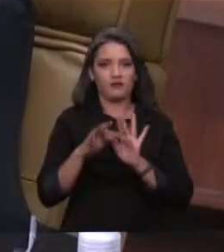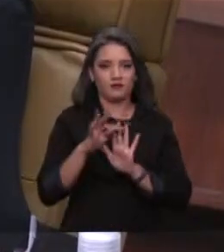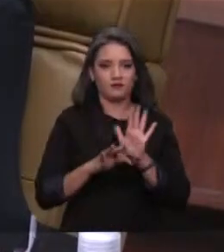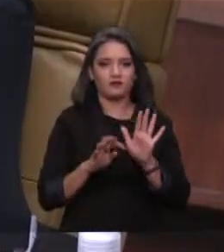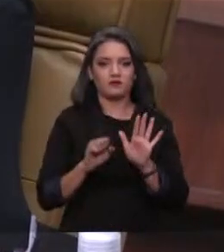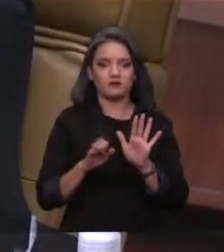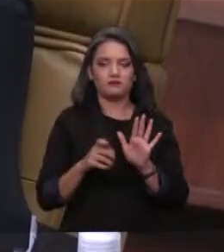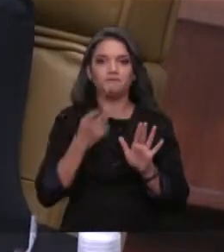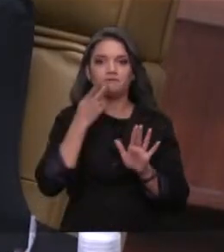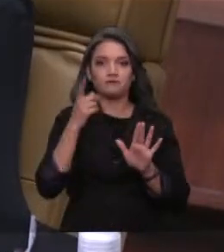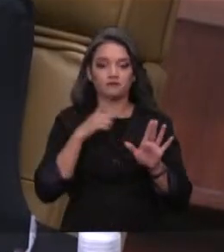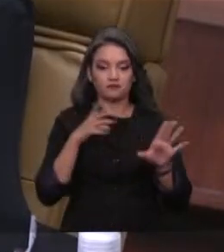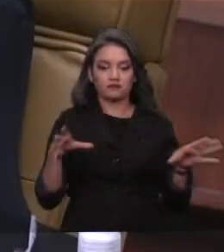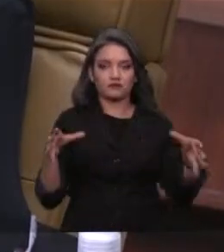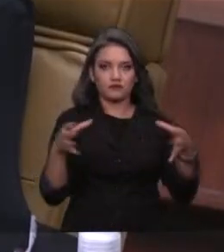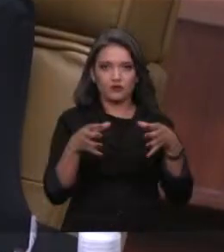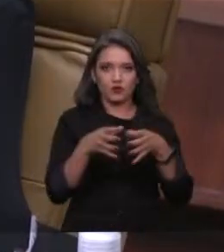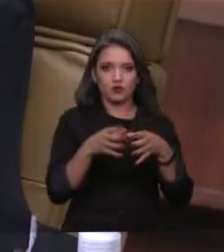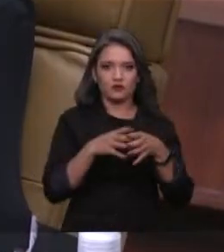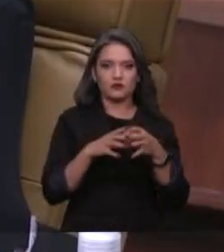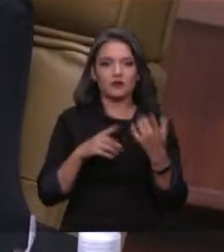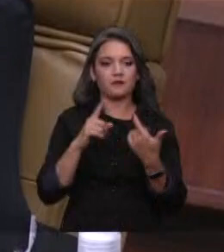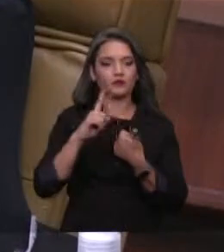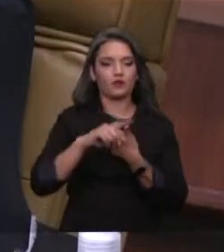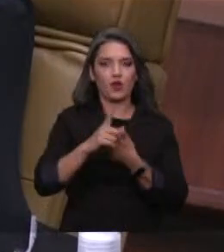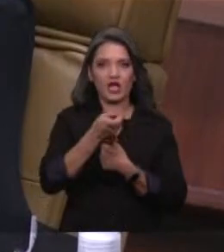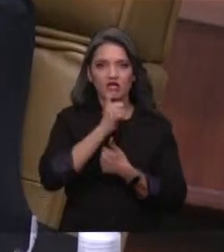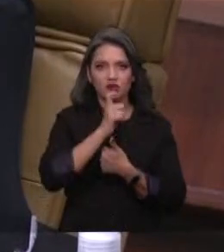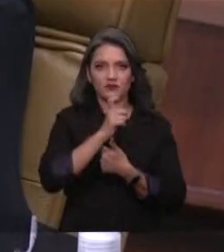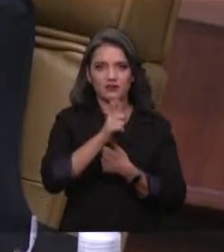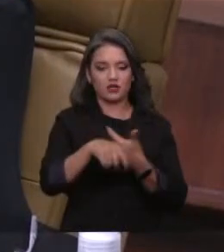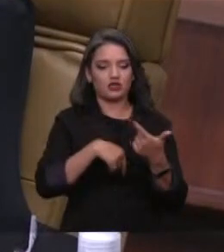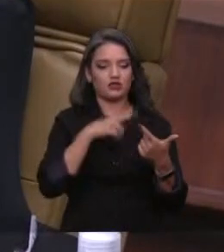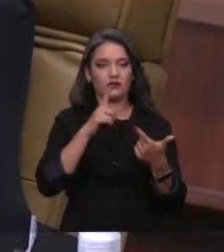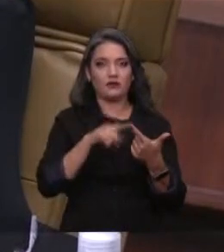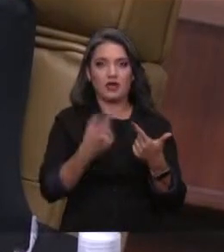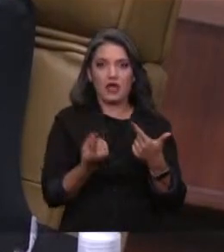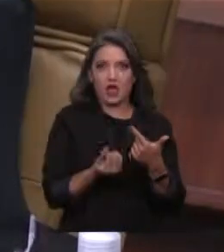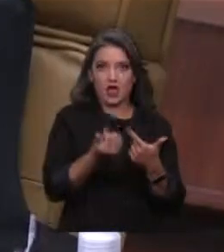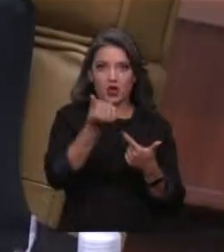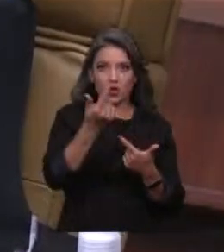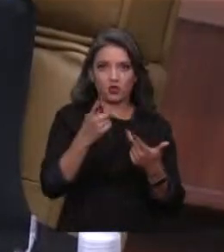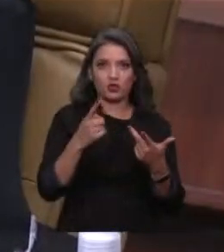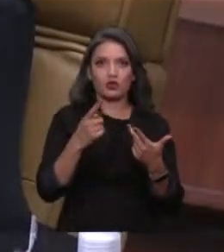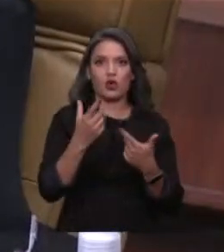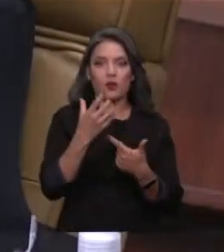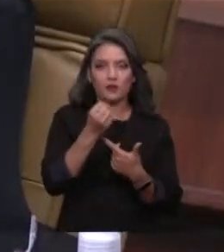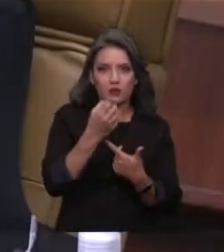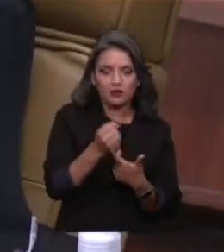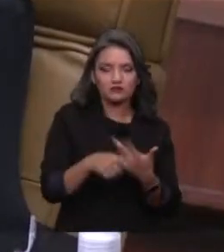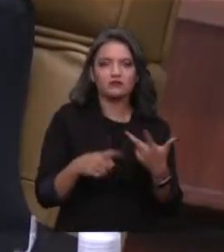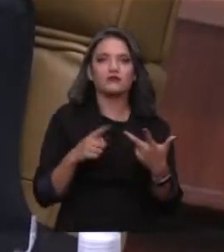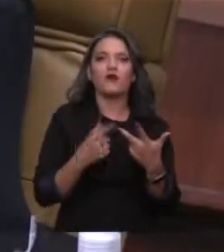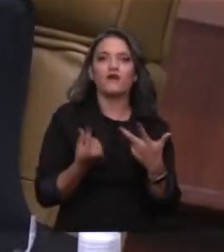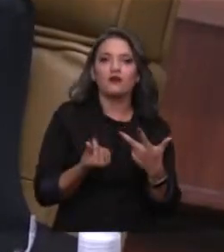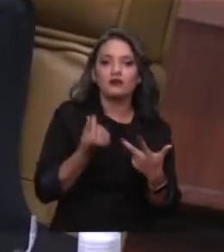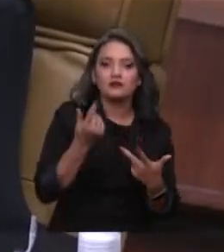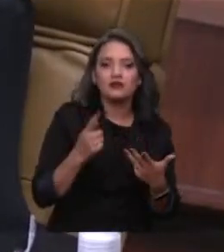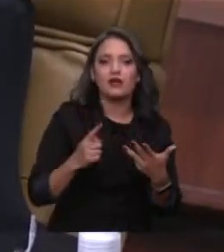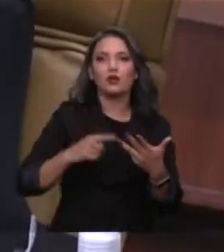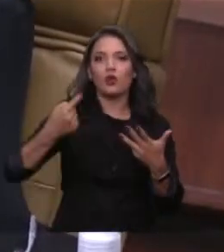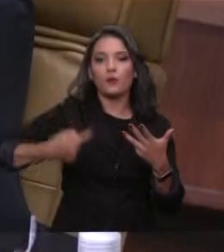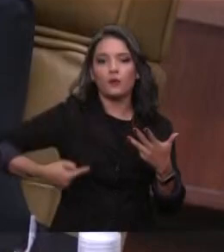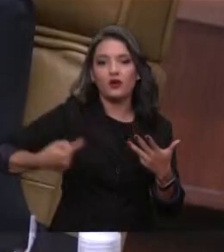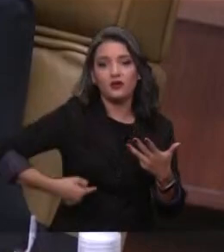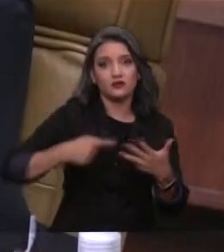Um núcleo administrativo, um núcleo econômico, um núcleo financeiro, e um núcleo político, e que este núcleo